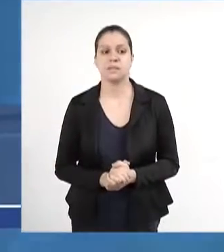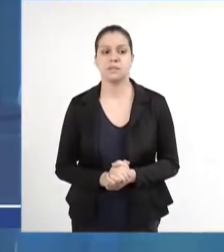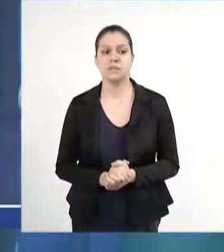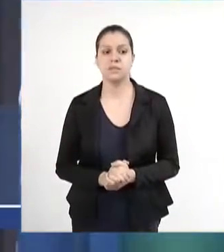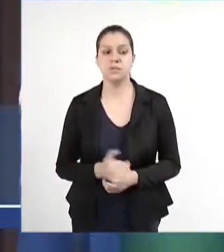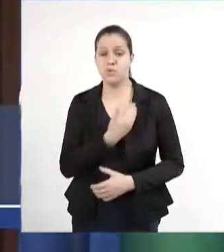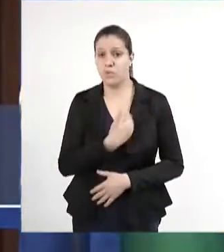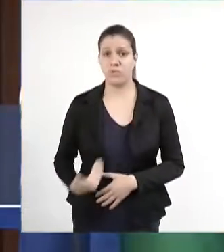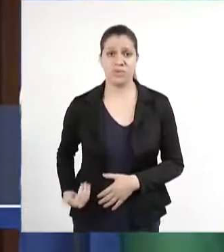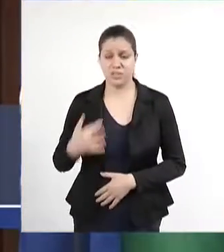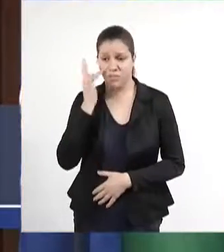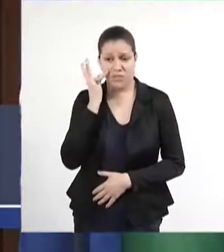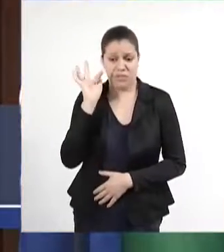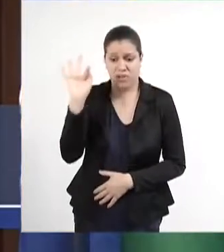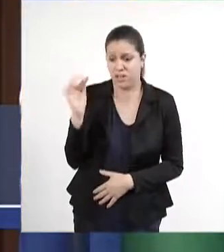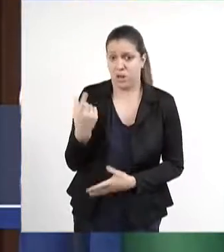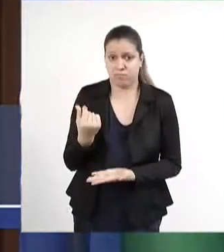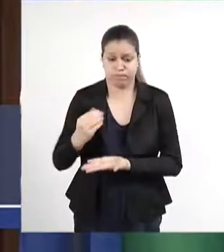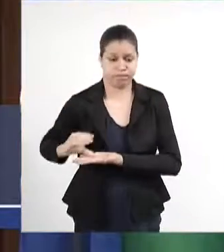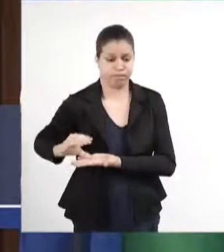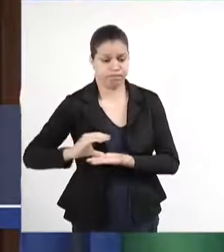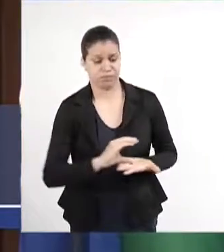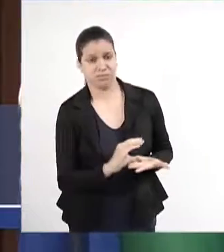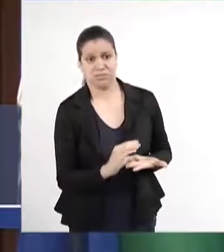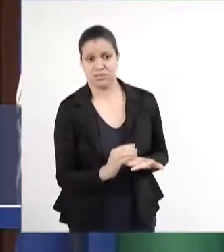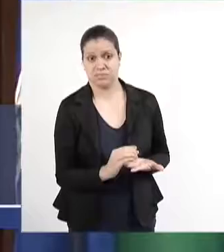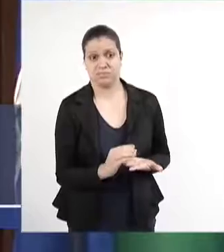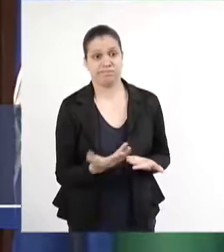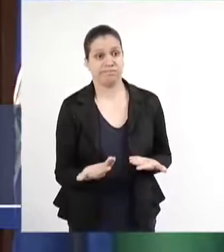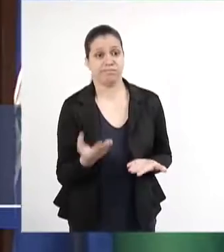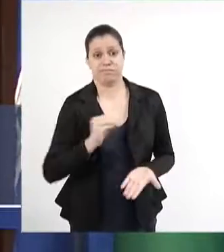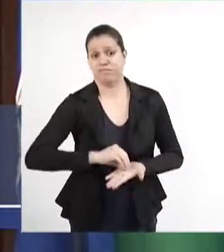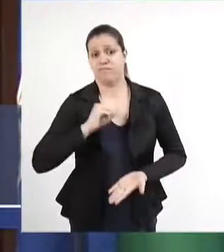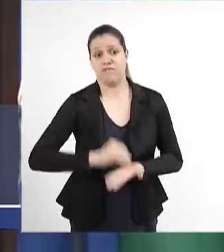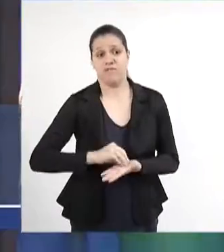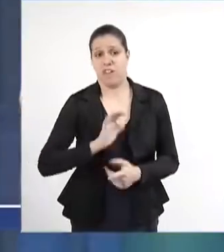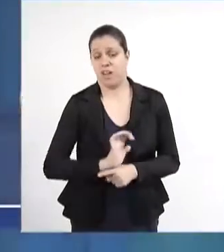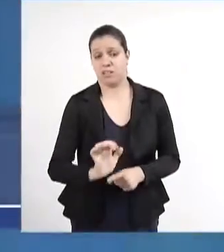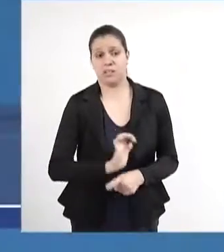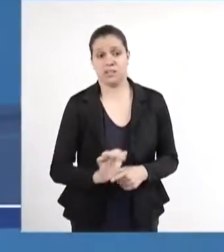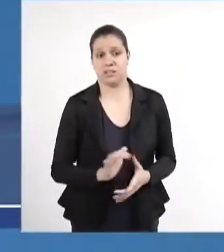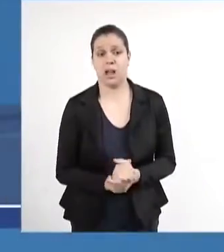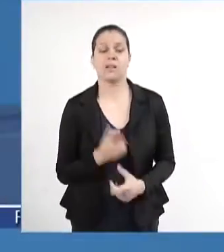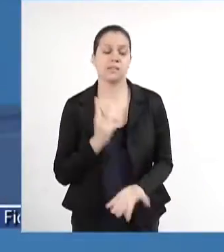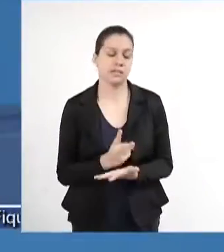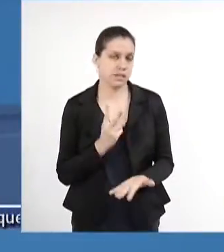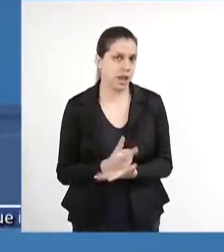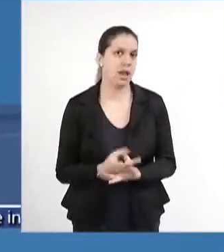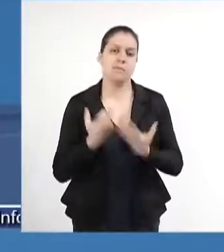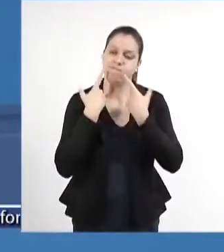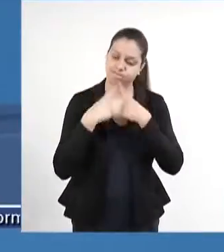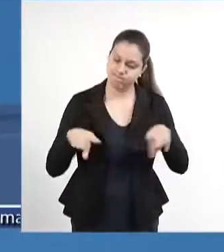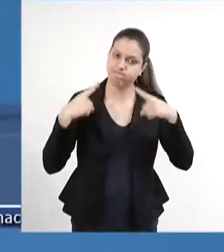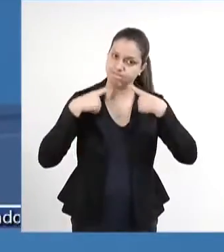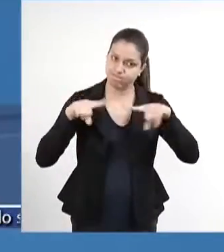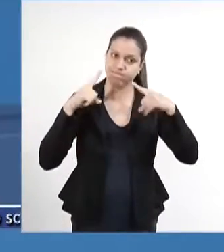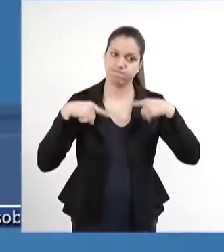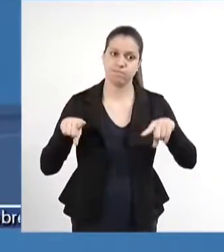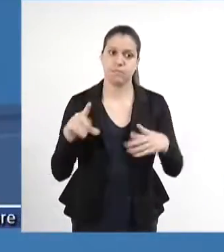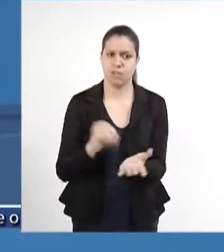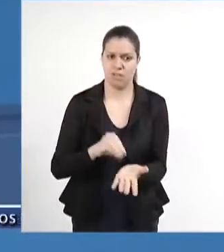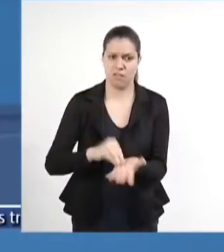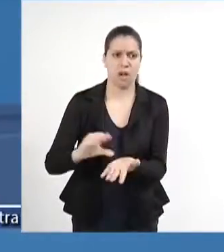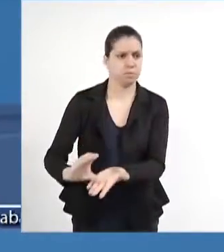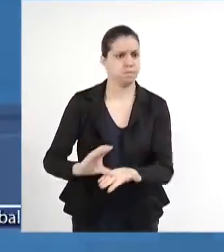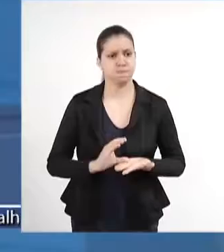governo federal para os estados sempre ficou em aberto, quer dizer, os estados sempre reclamando esse ressarcimento